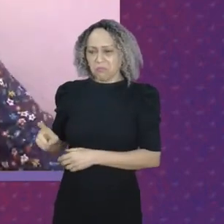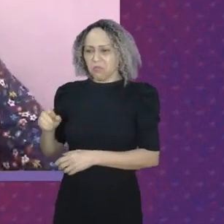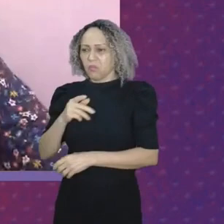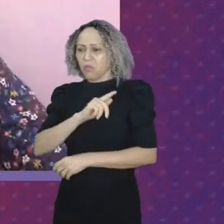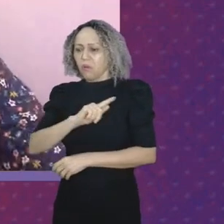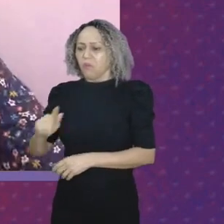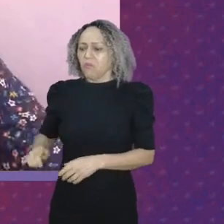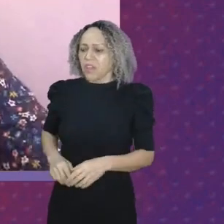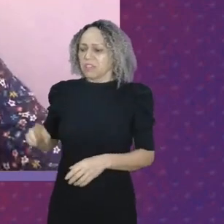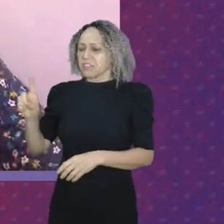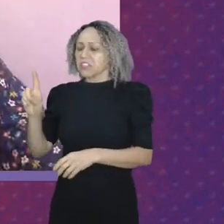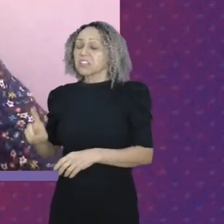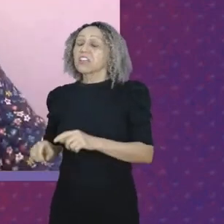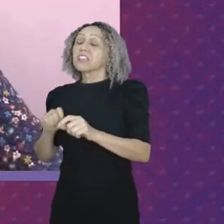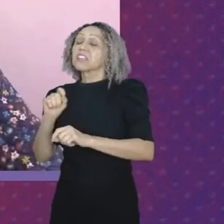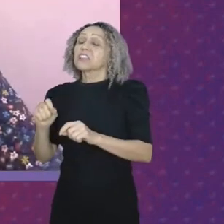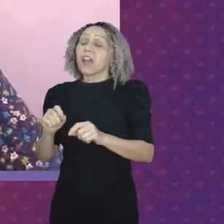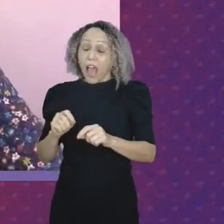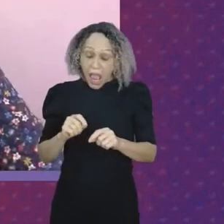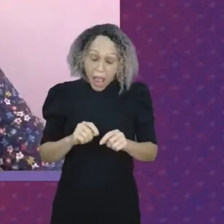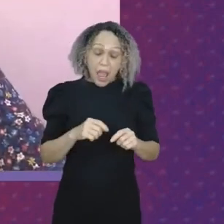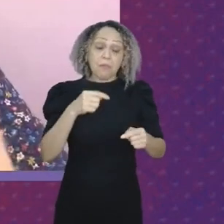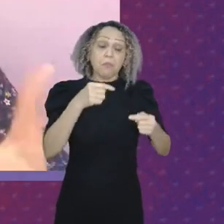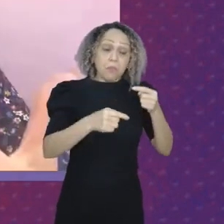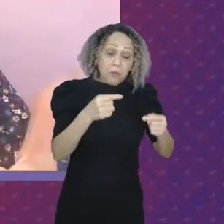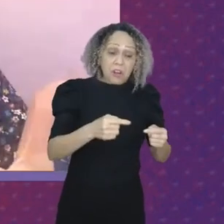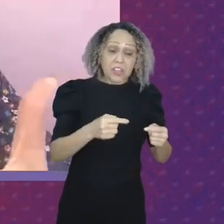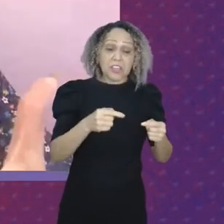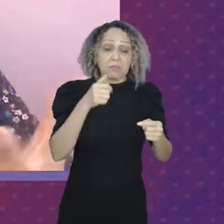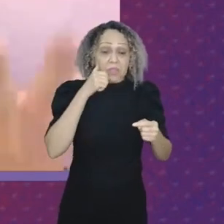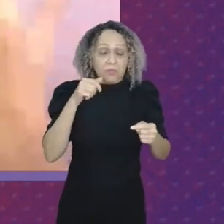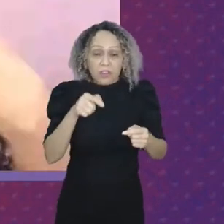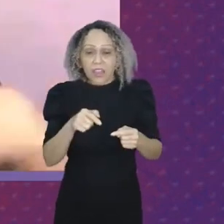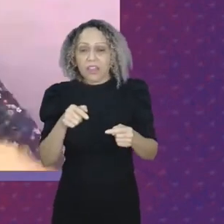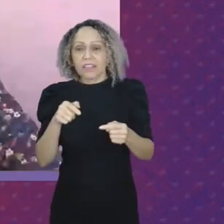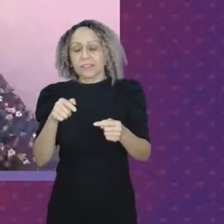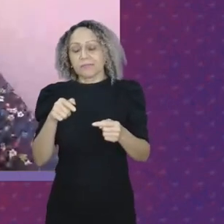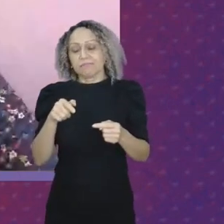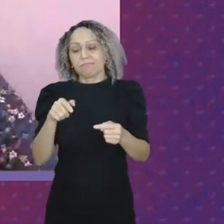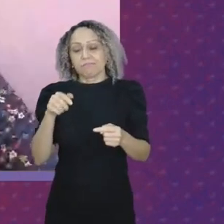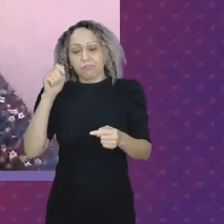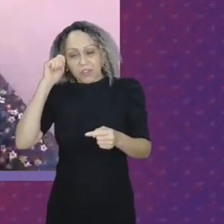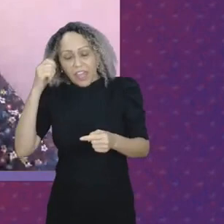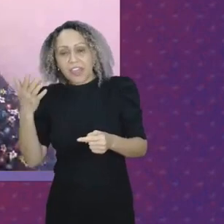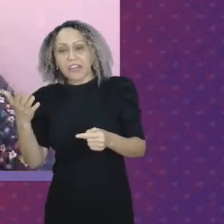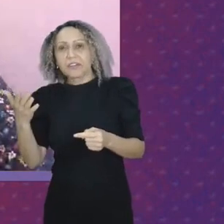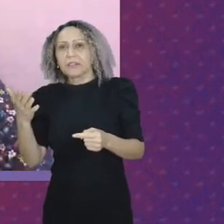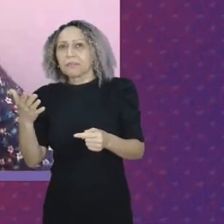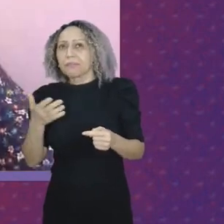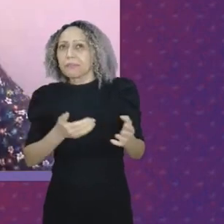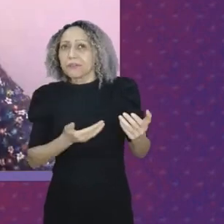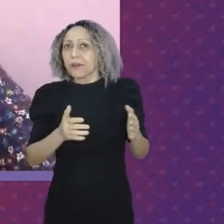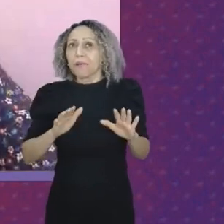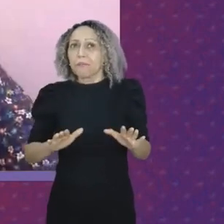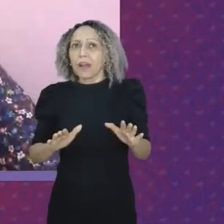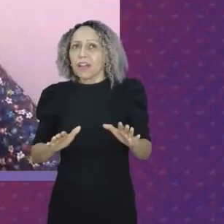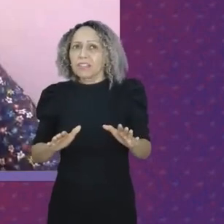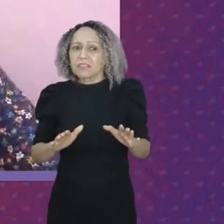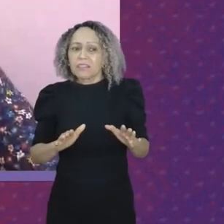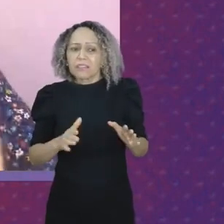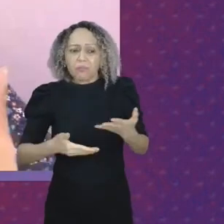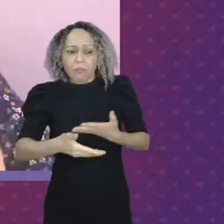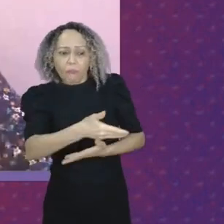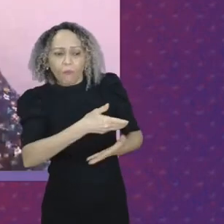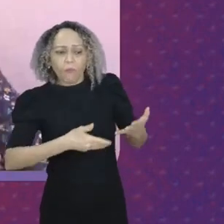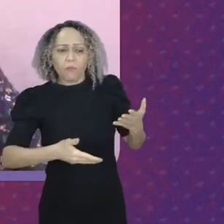tentam fazer alguma coisa, né? Então, de fato, isso é uma problemática muito grande. Trazendo para o universo, eu vejo que